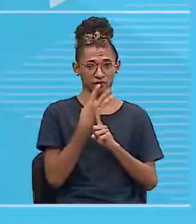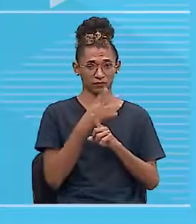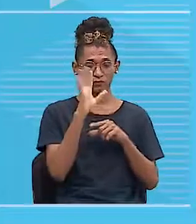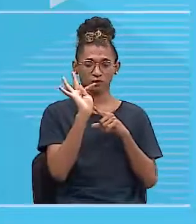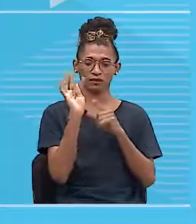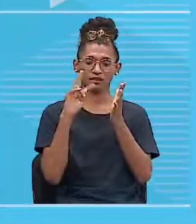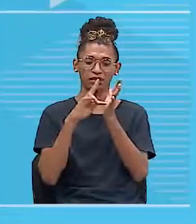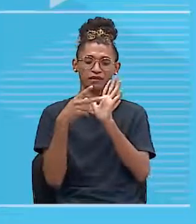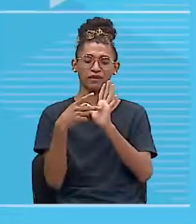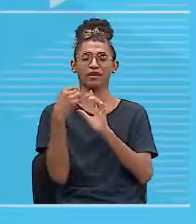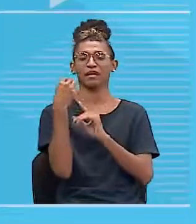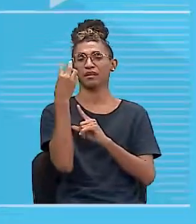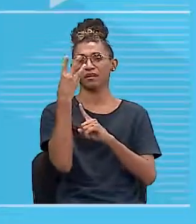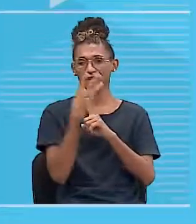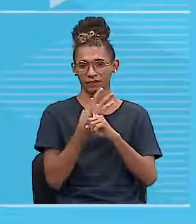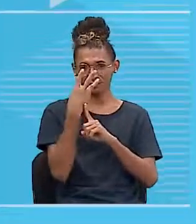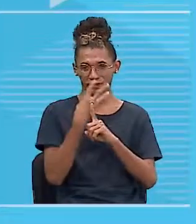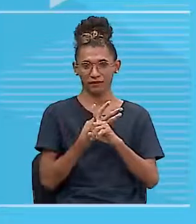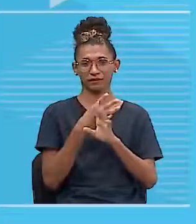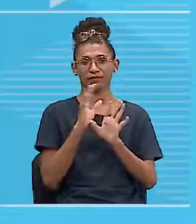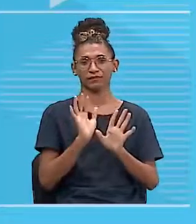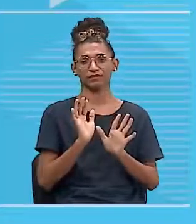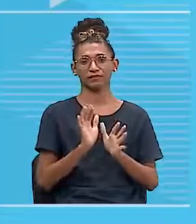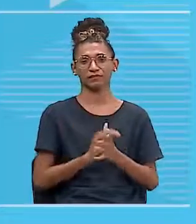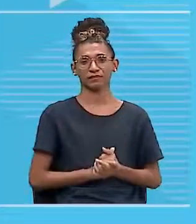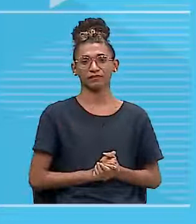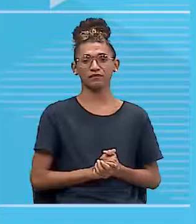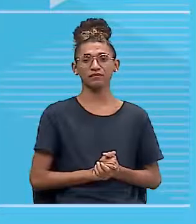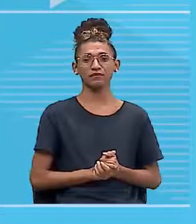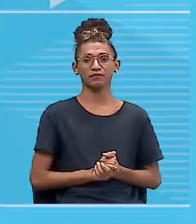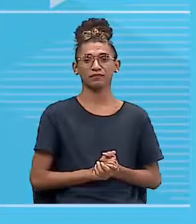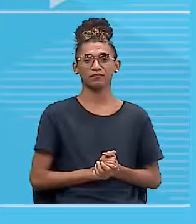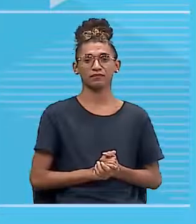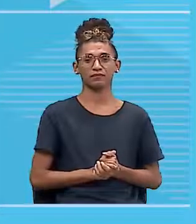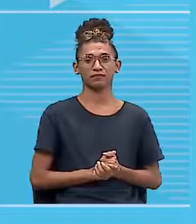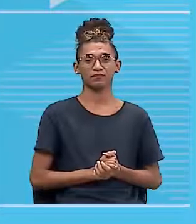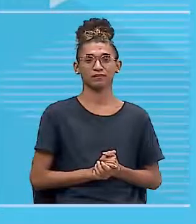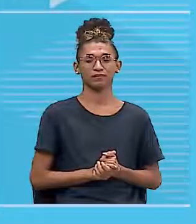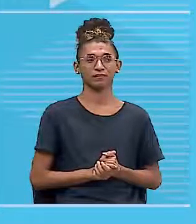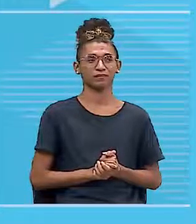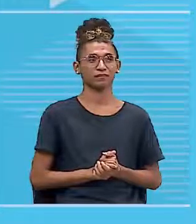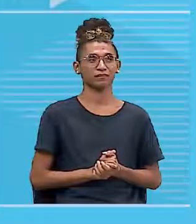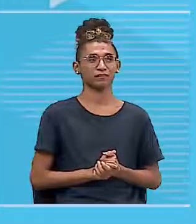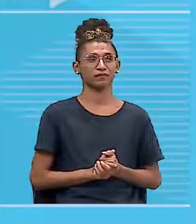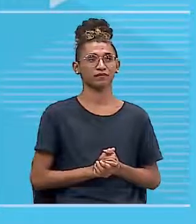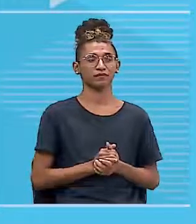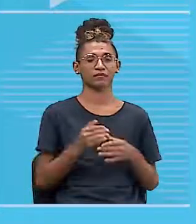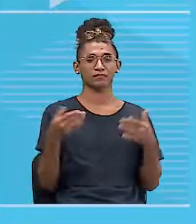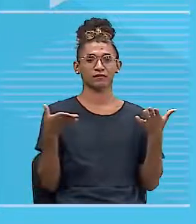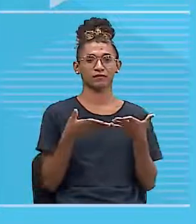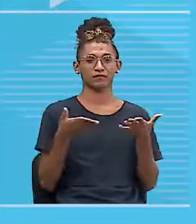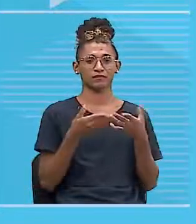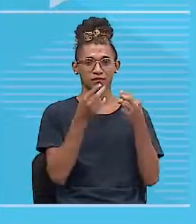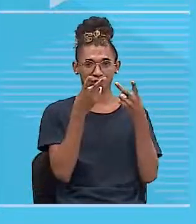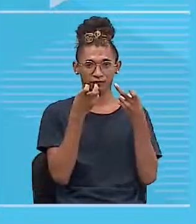primeiro trimestre 2013 segundo terceiro quarto 2013 2014 2015 2016 Já saiu do mesmo jeito certo agora olha para a linha olha para a linha bebê